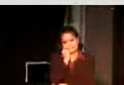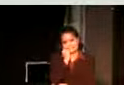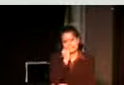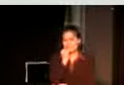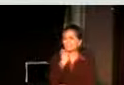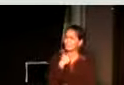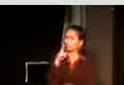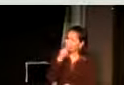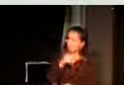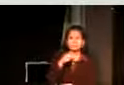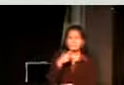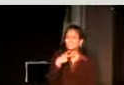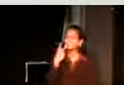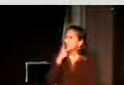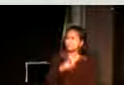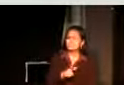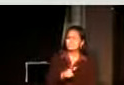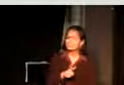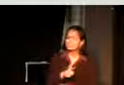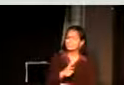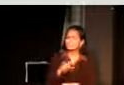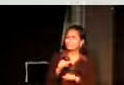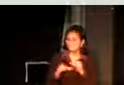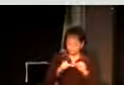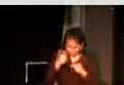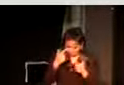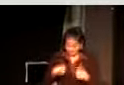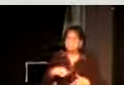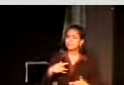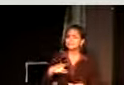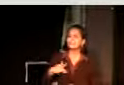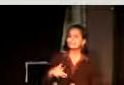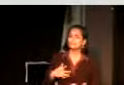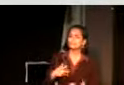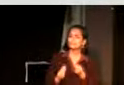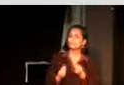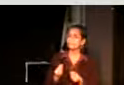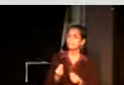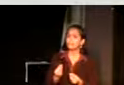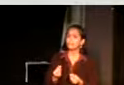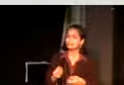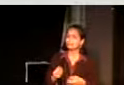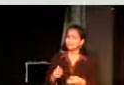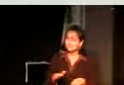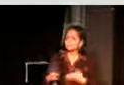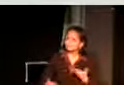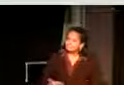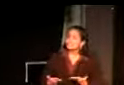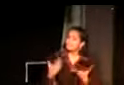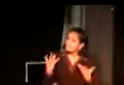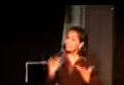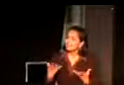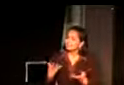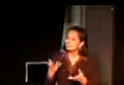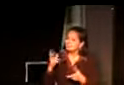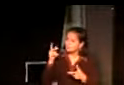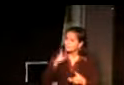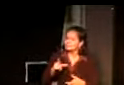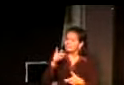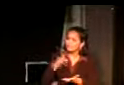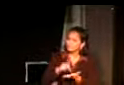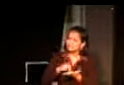me identificar Como eu posso me tornar um misericordioso como um súdito do reino eu quero viver essa verdade